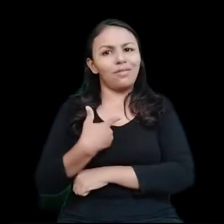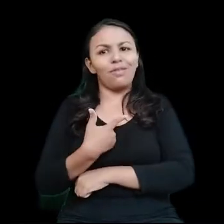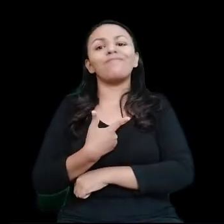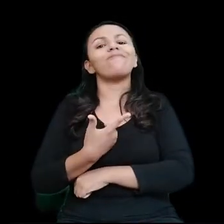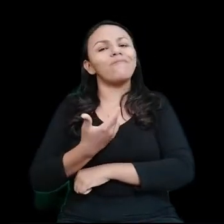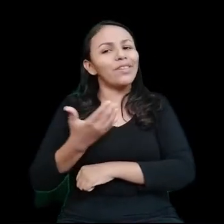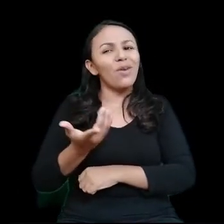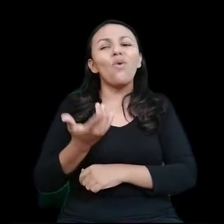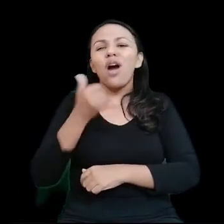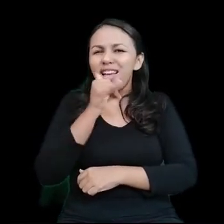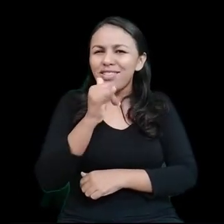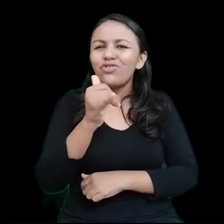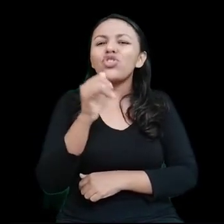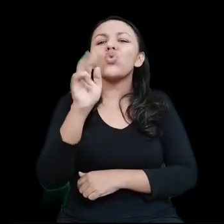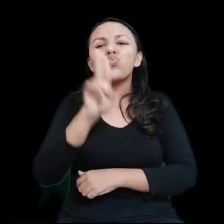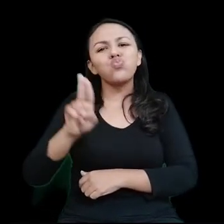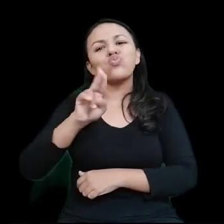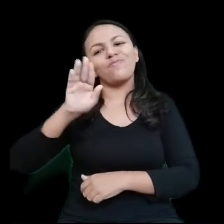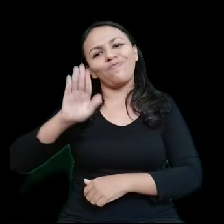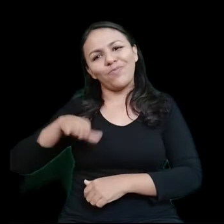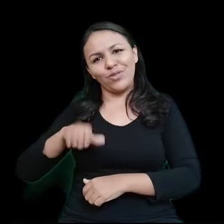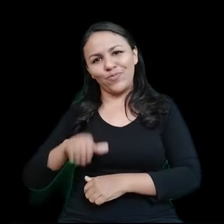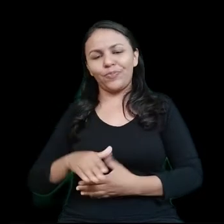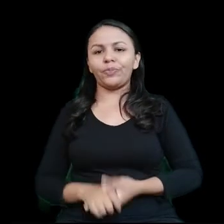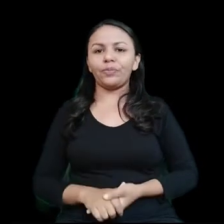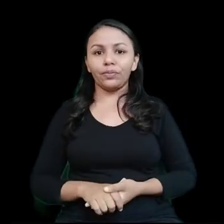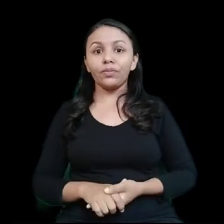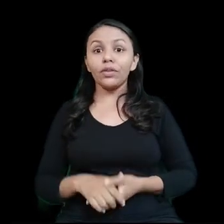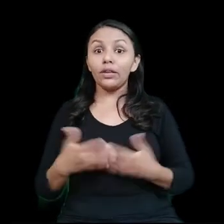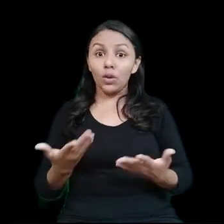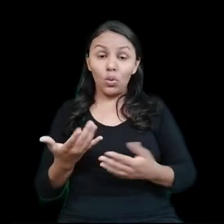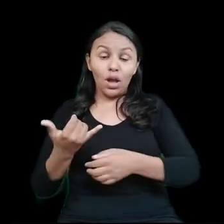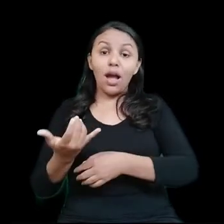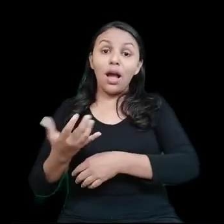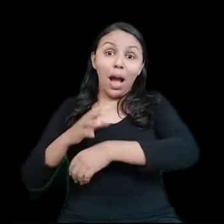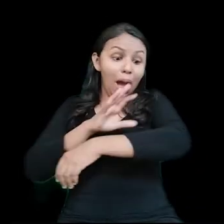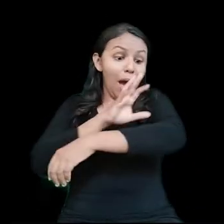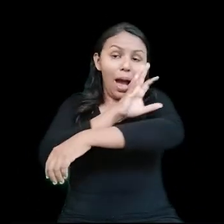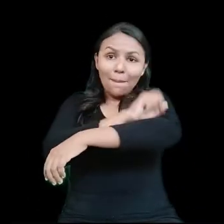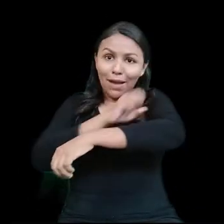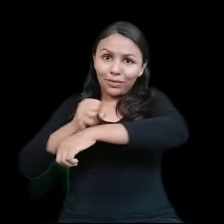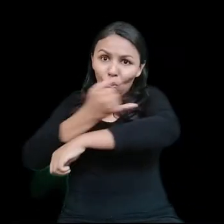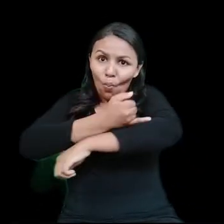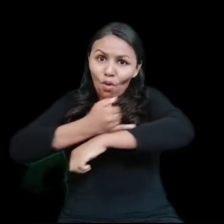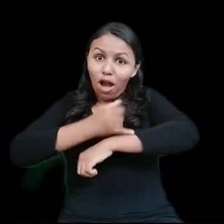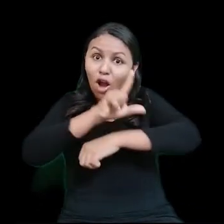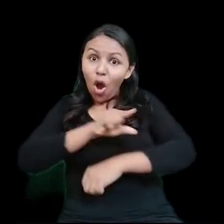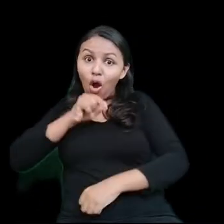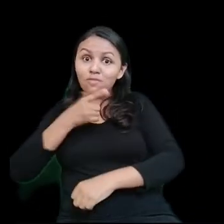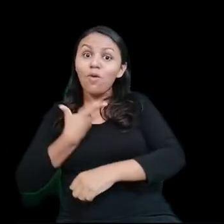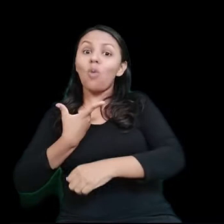menos energia. E aí a gente destaca essa massa magra, o tecido muscular. O